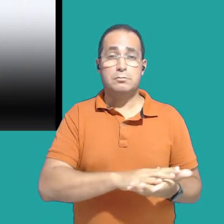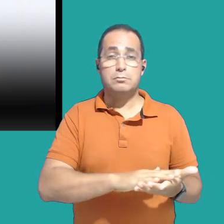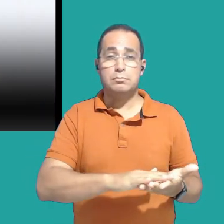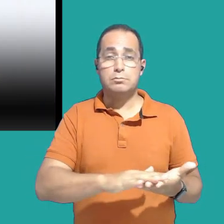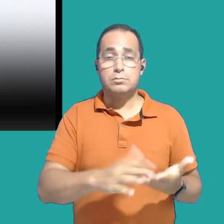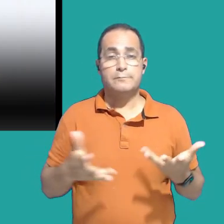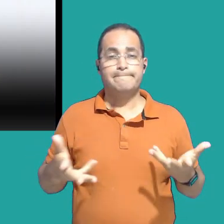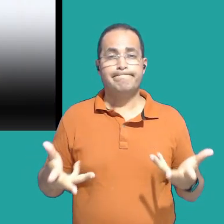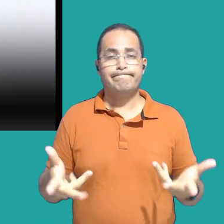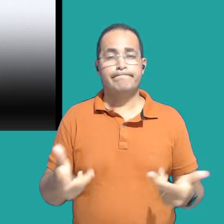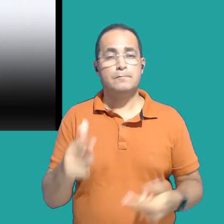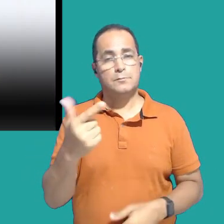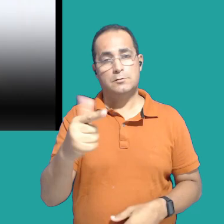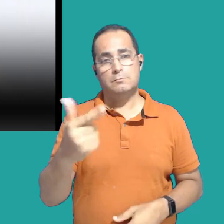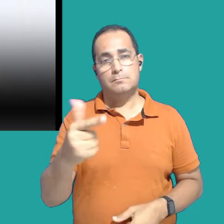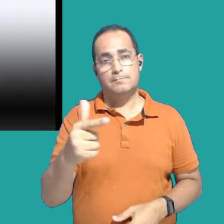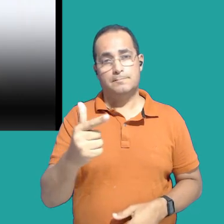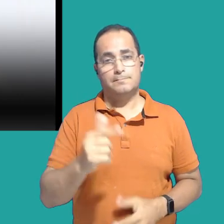porque minha leitura